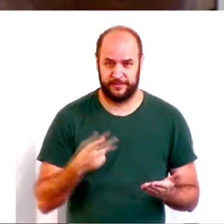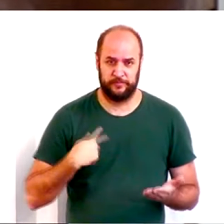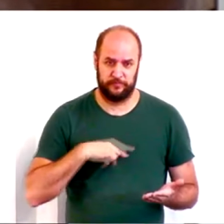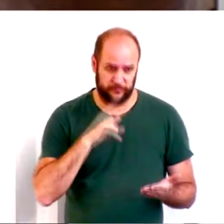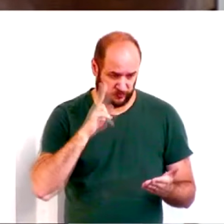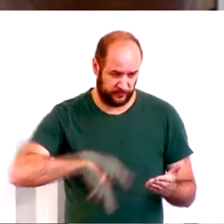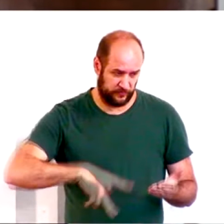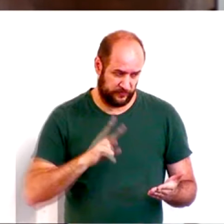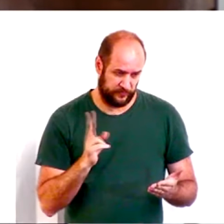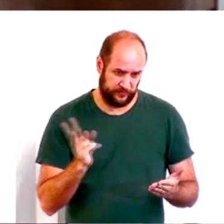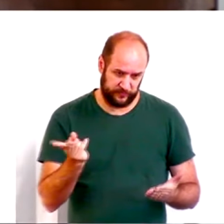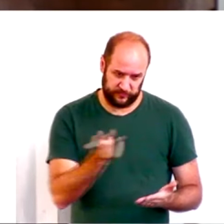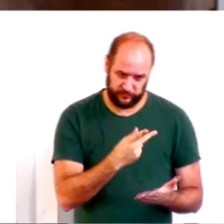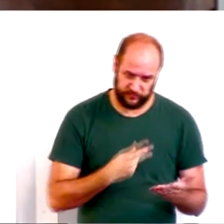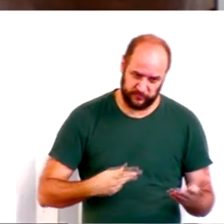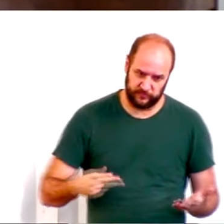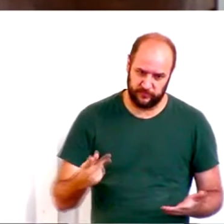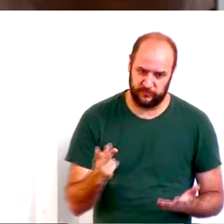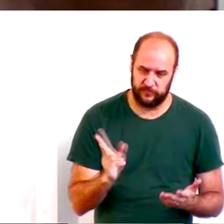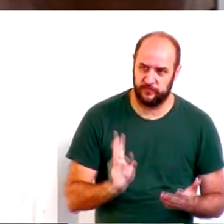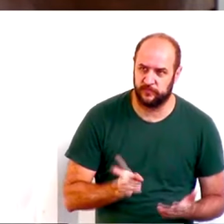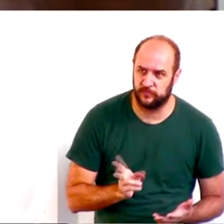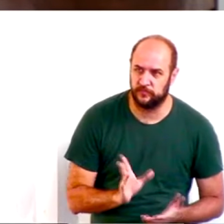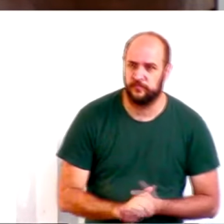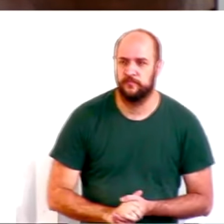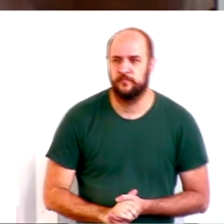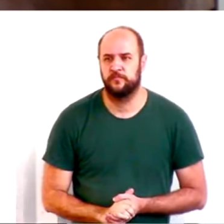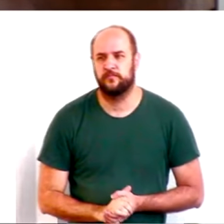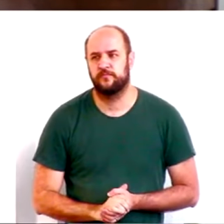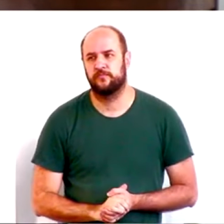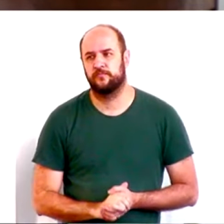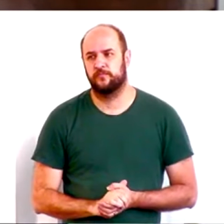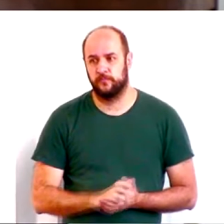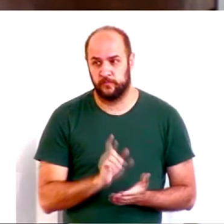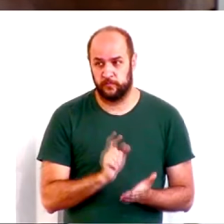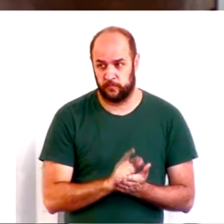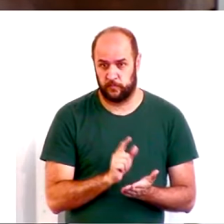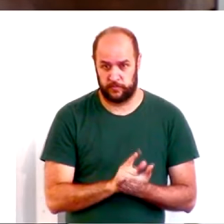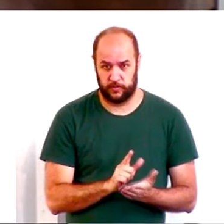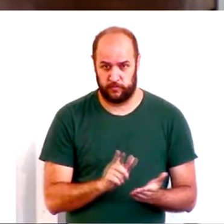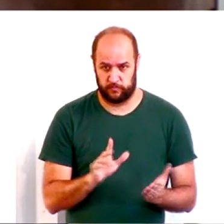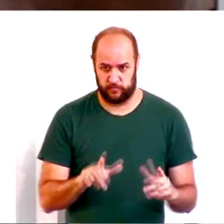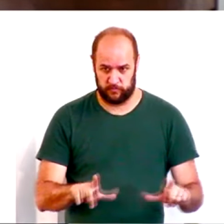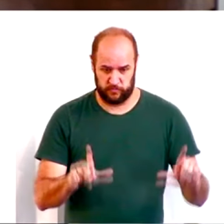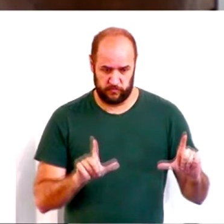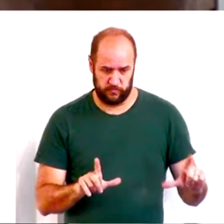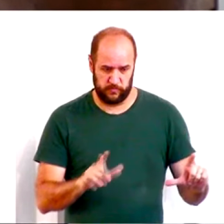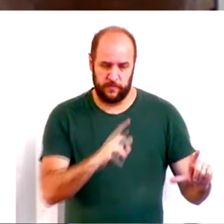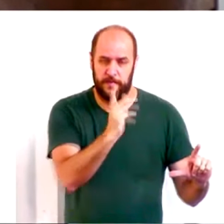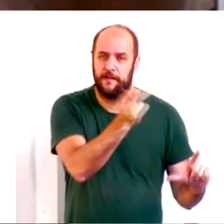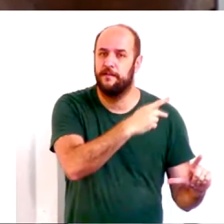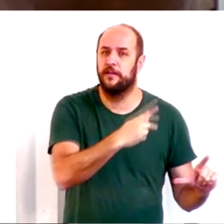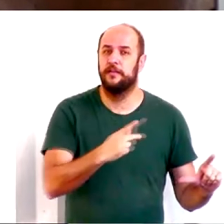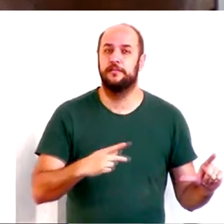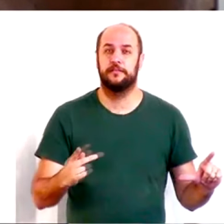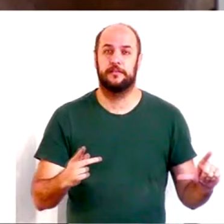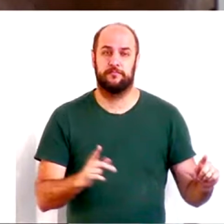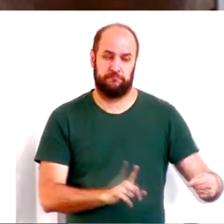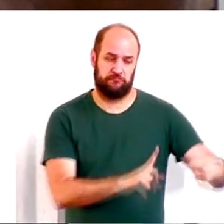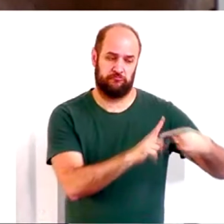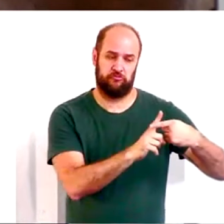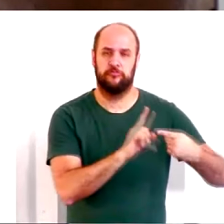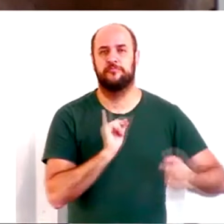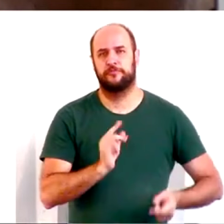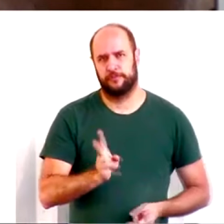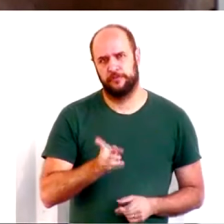Exposições fazendo uma ilustração numa folha de papel desenho A Cruz que